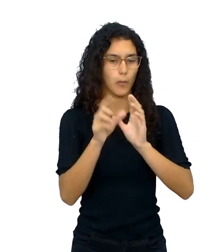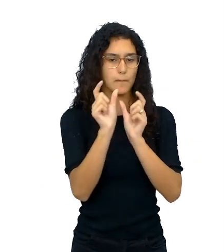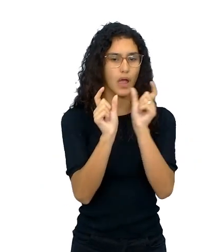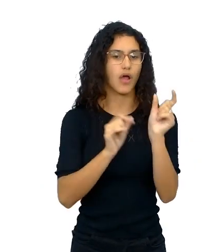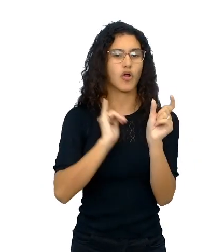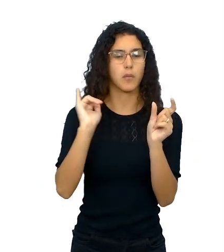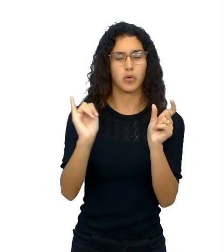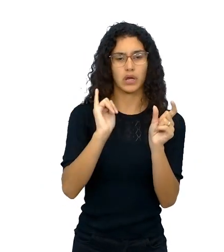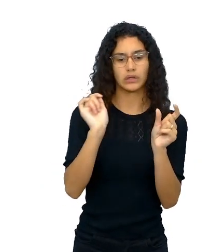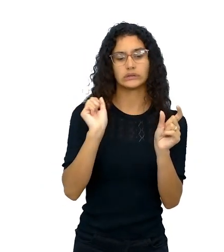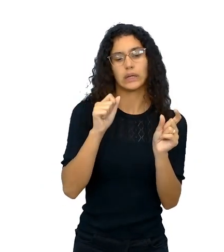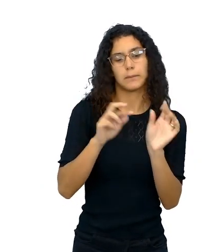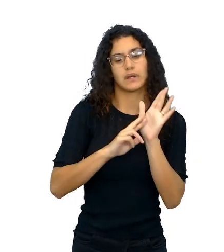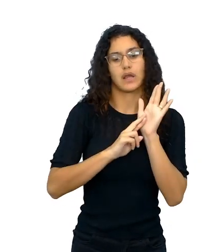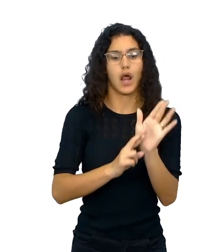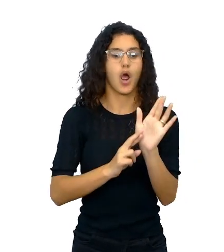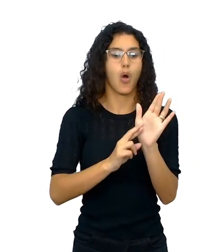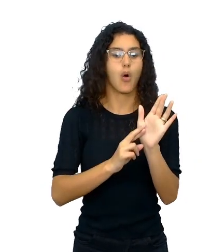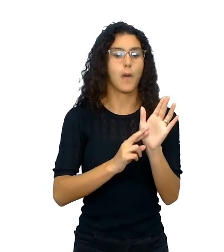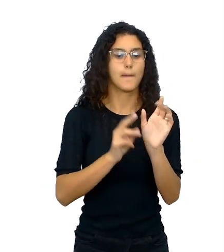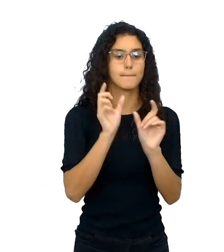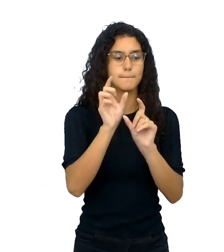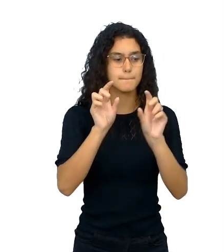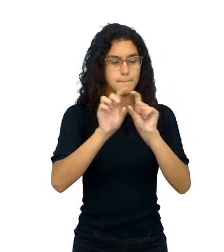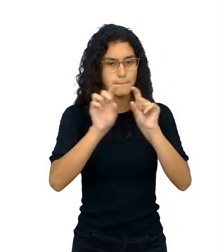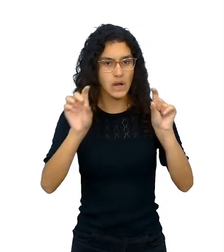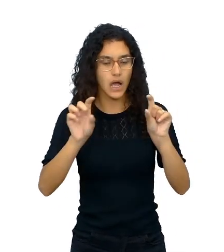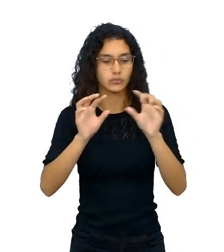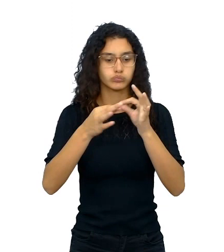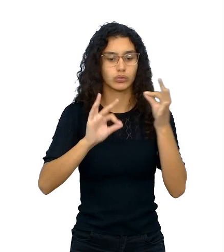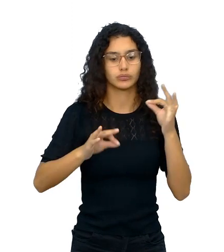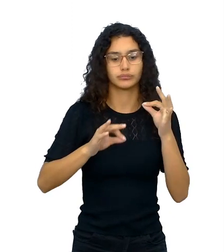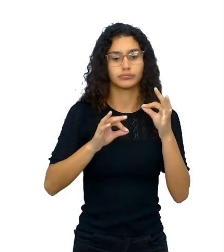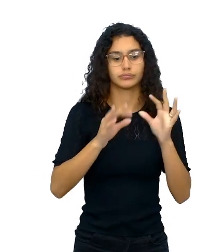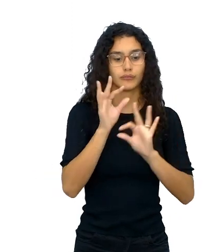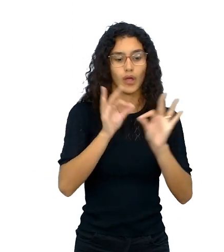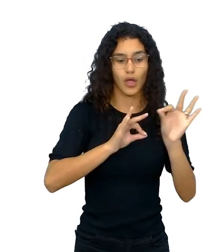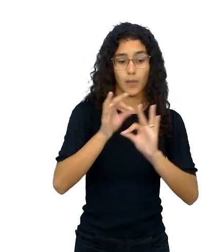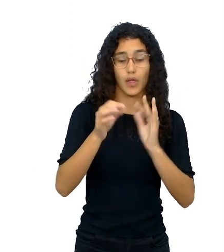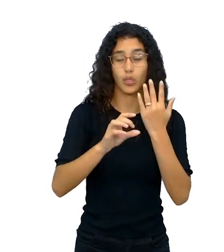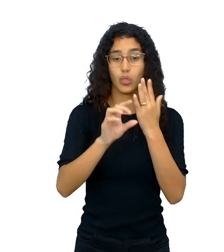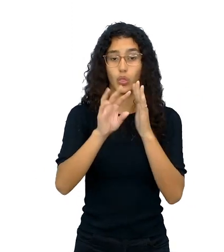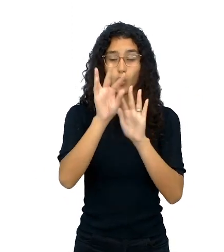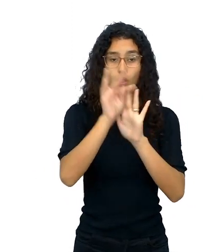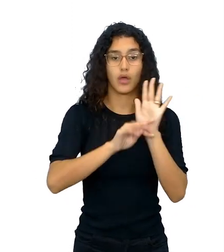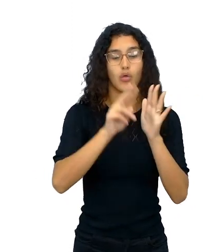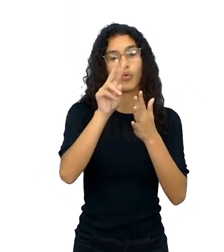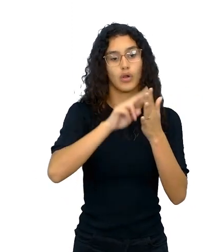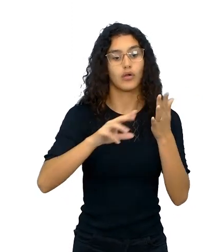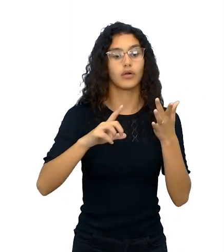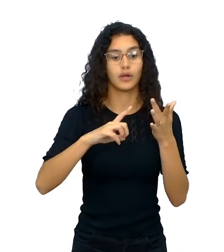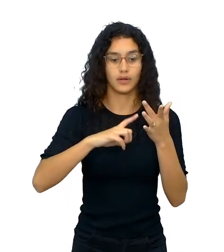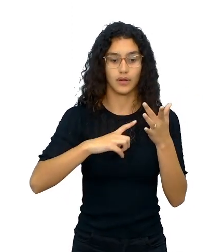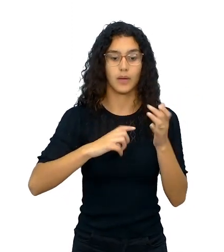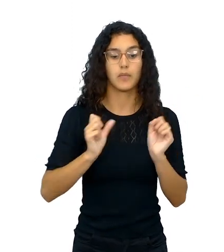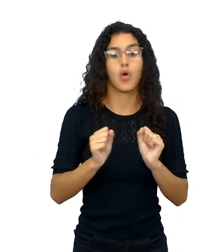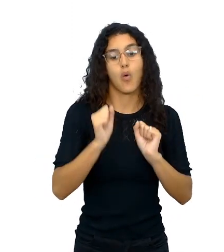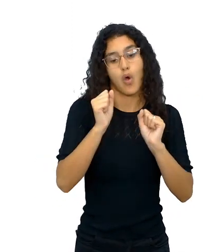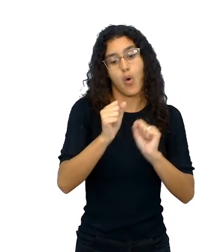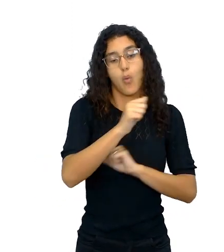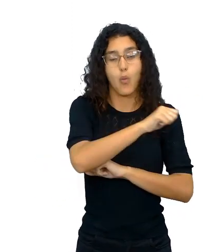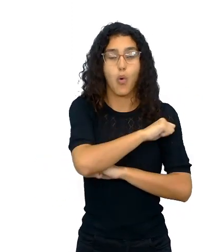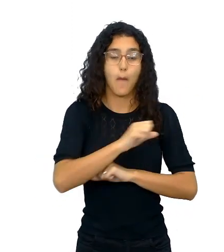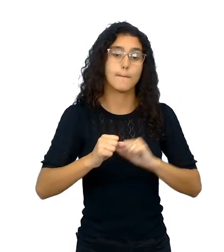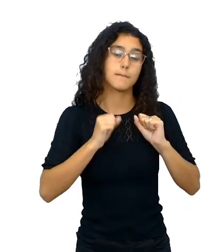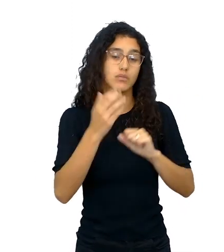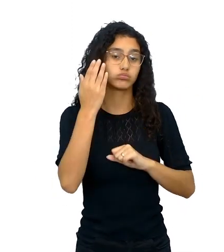palavras-chave, sem a necessidade de apresentar frases redigidas, etc. Um esqueminha do texto lido aí, para que o aluno possa